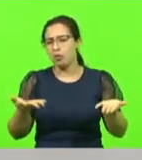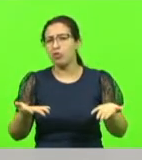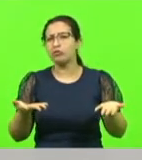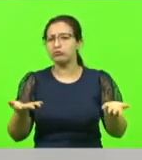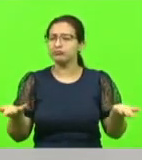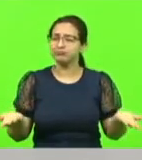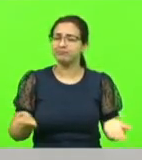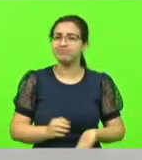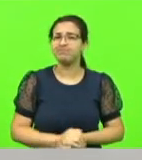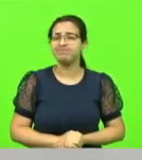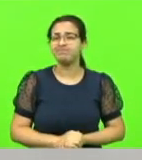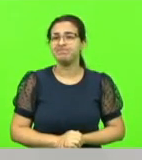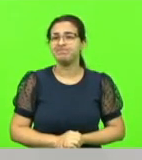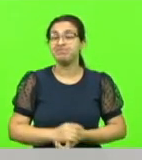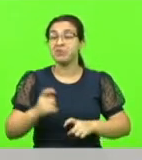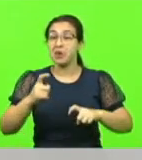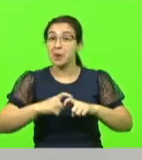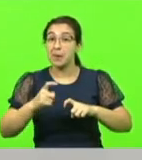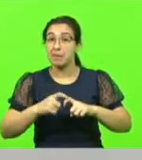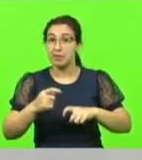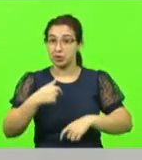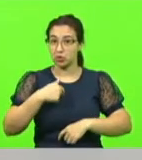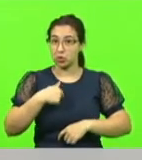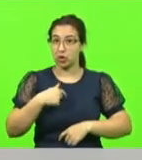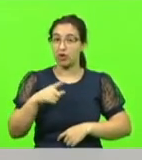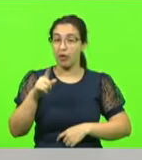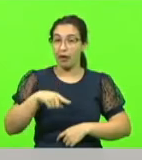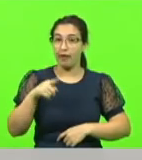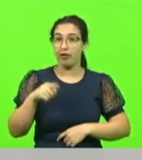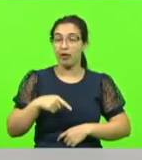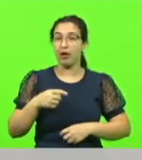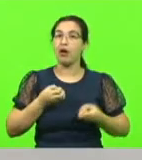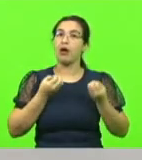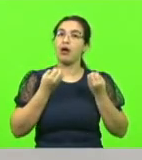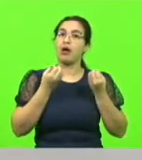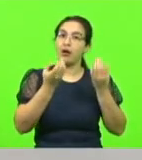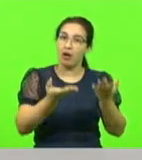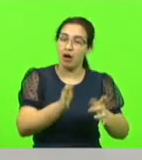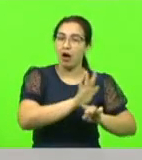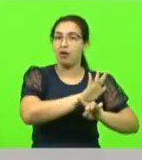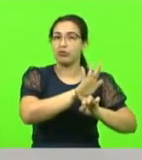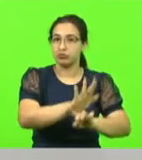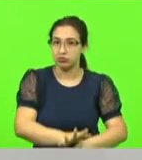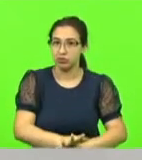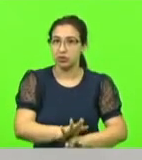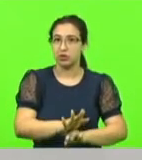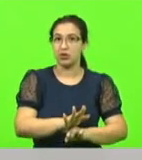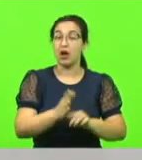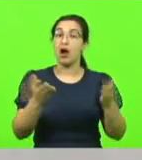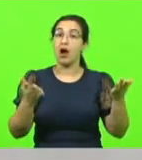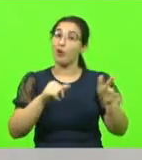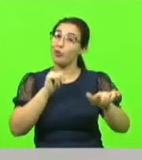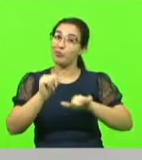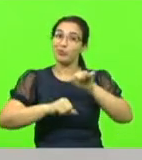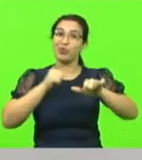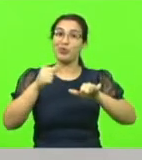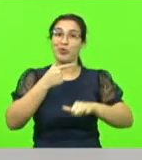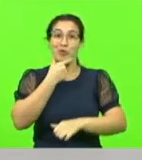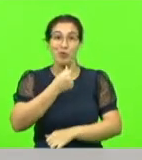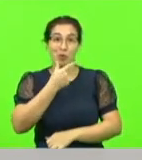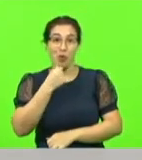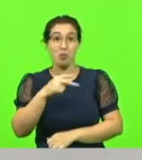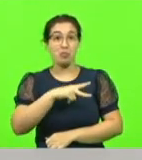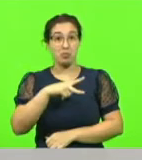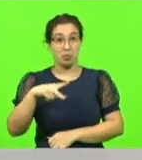Como médico, portanto, eu dei a minha contribuição. Como homem público, agora, precisamos estar atentos